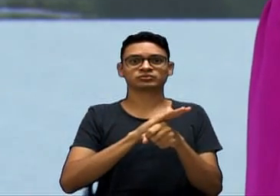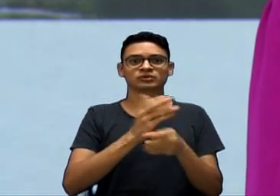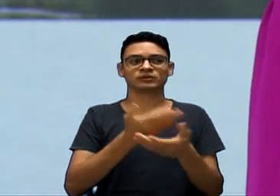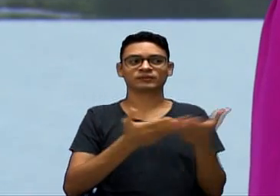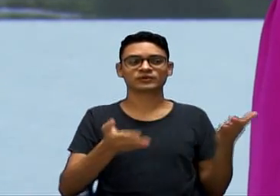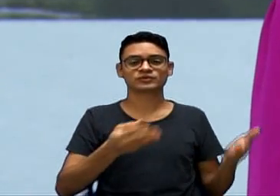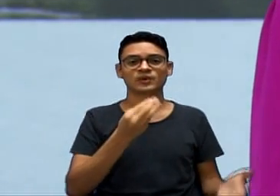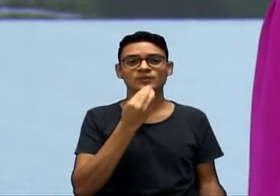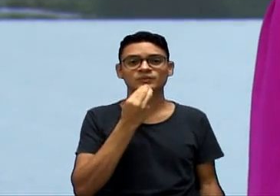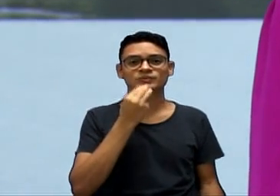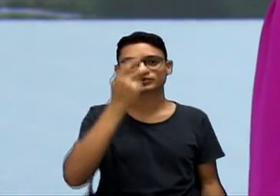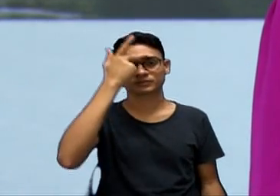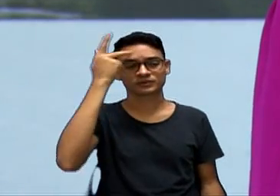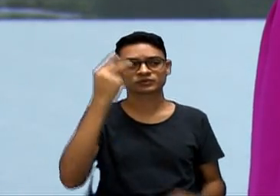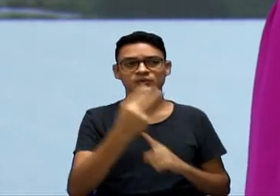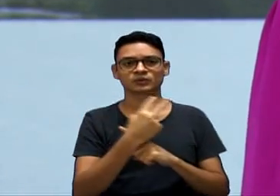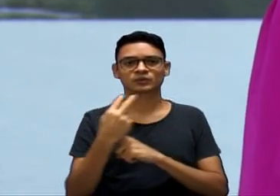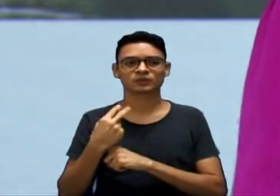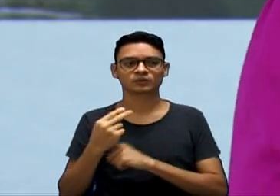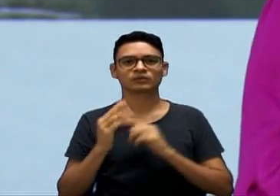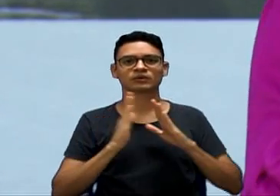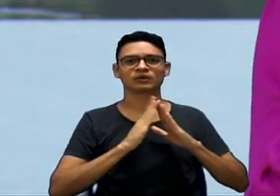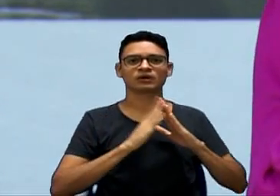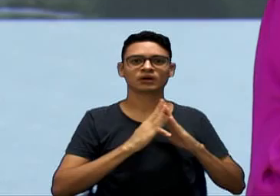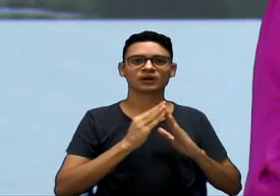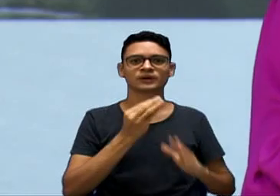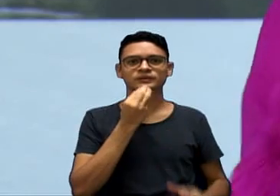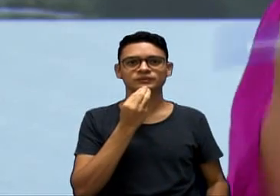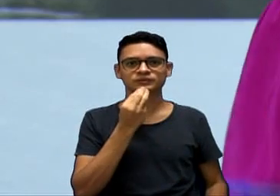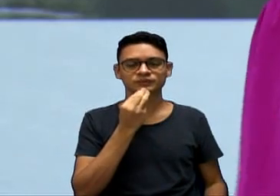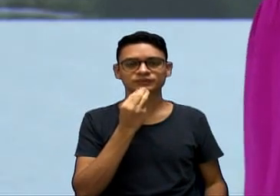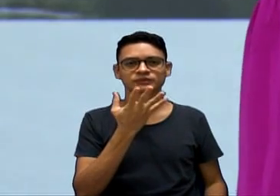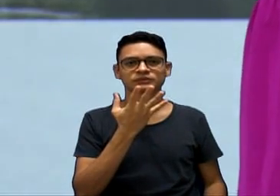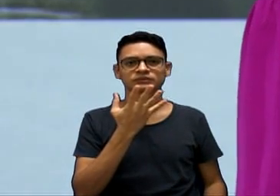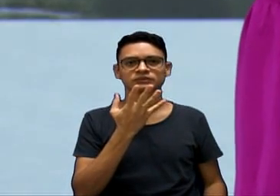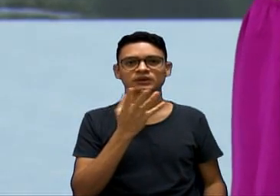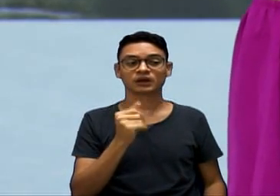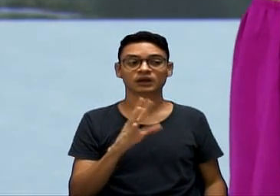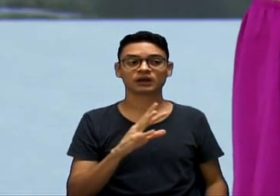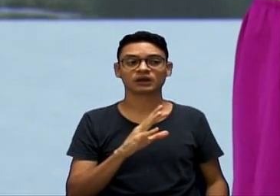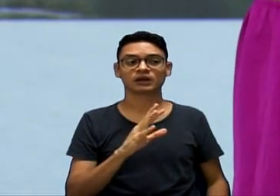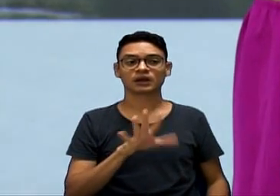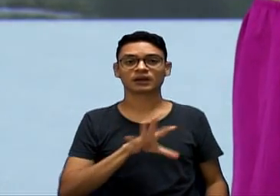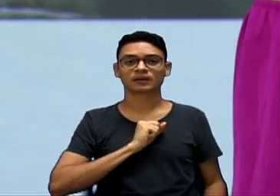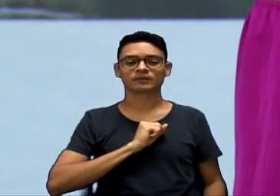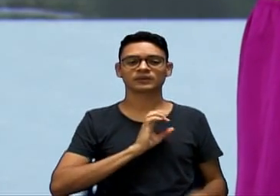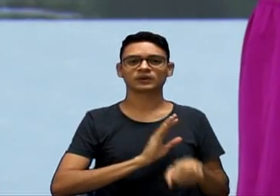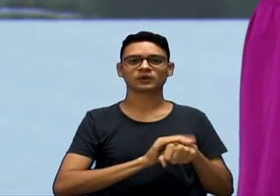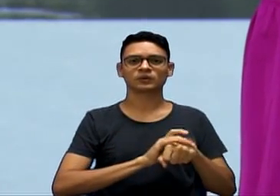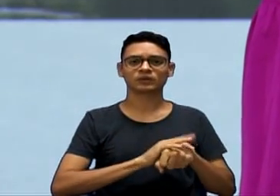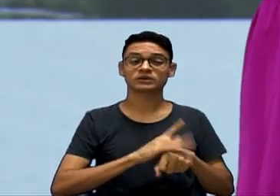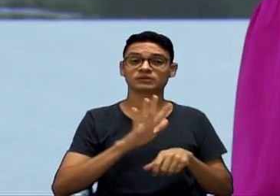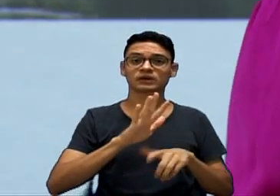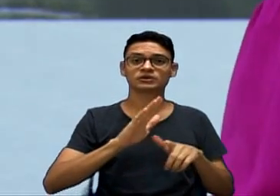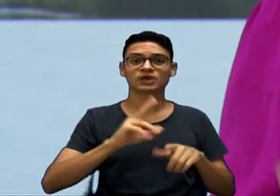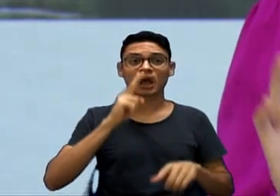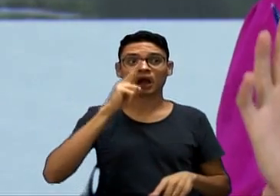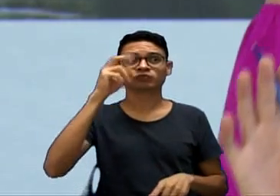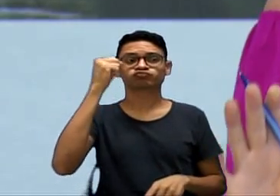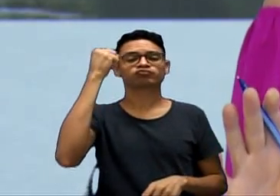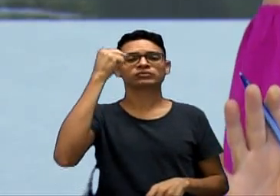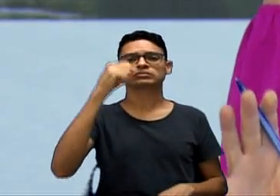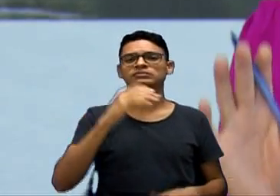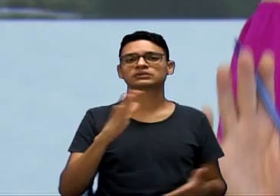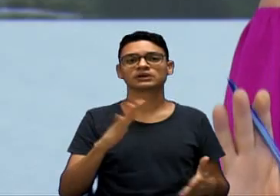pessoas poderiam ter um cuidado em casa, poderiam ter sido cometidas pela doença de uma forma menos severa. Mas